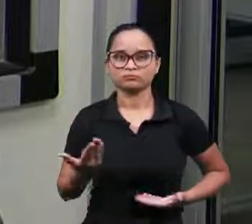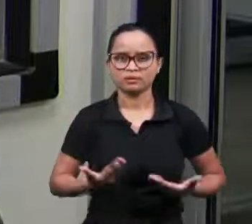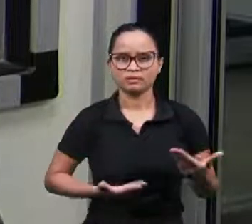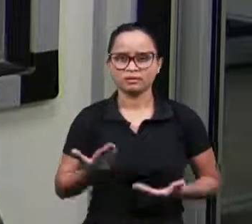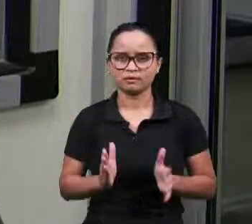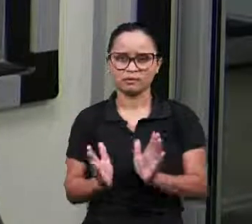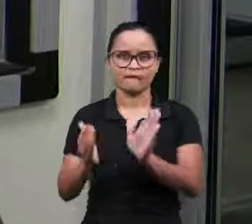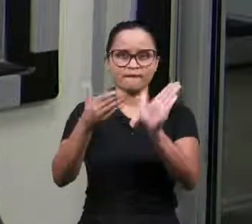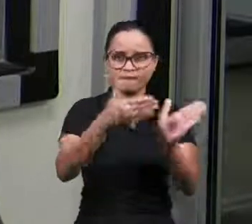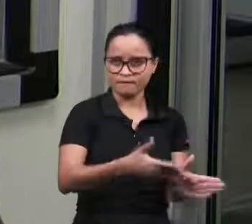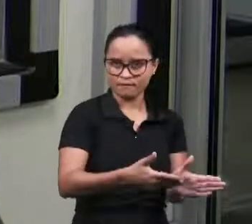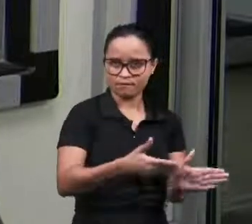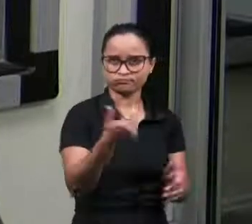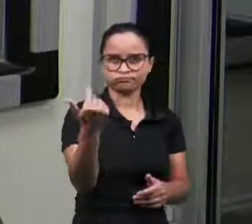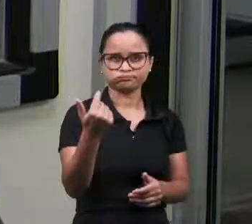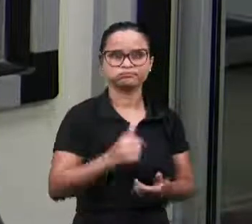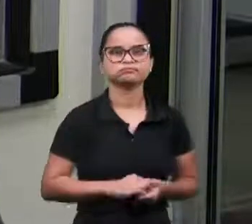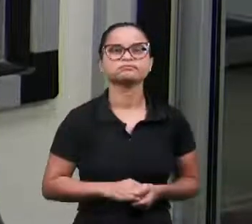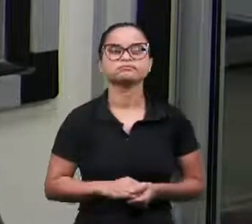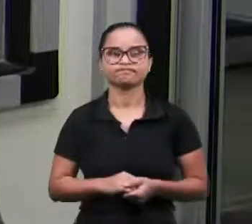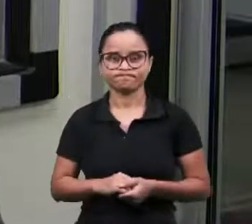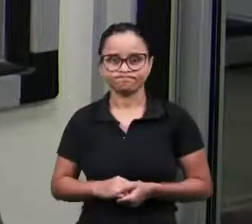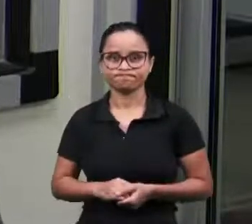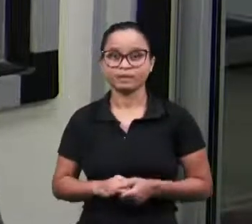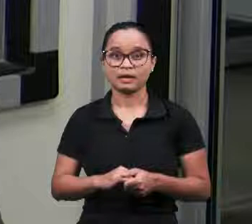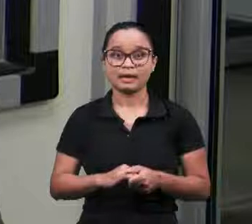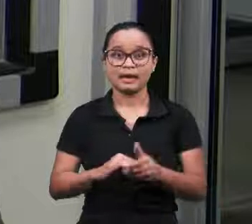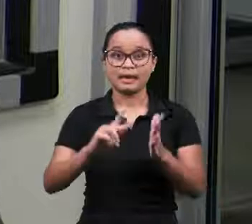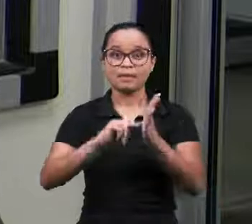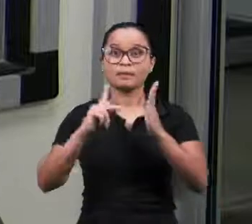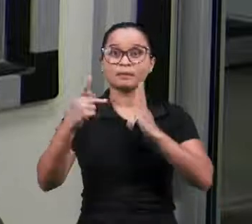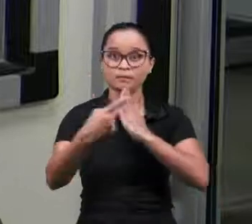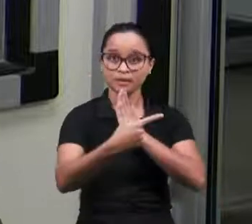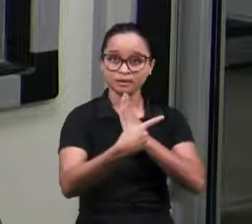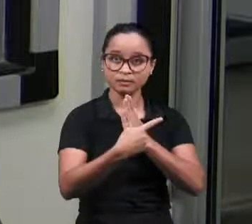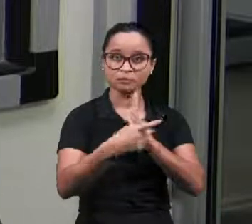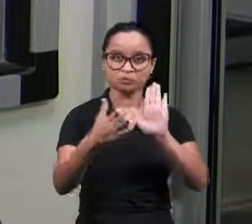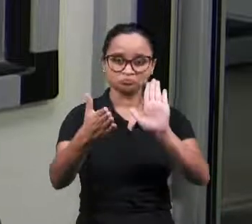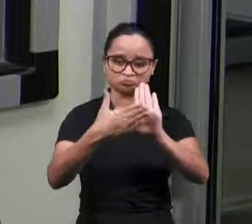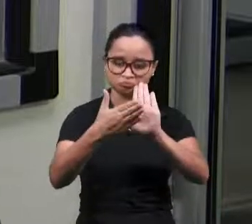uma parábola proposta pelo Senhor Jesus.